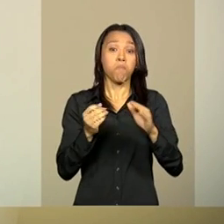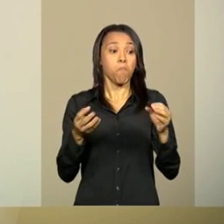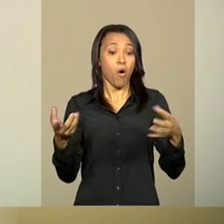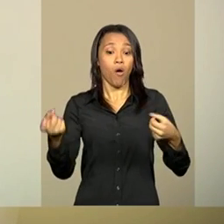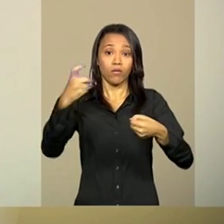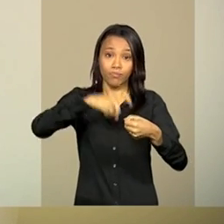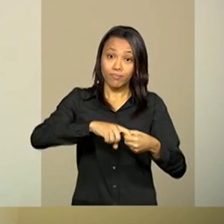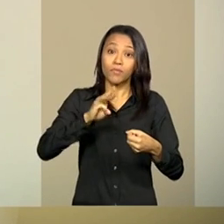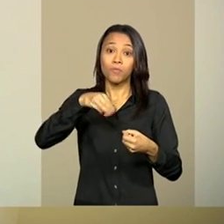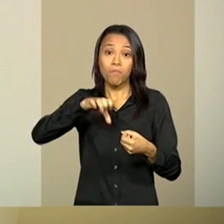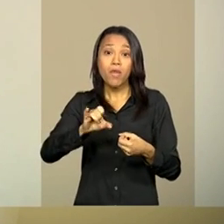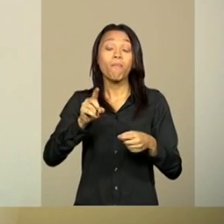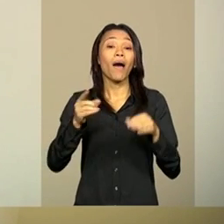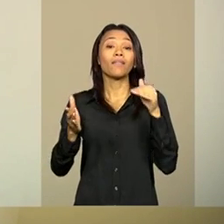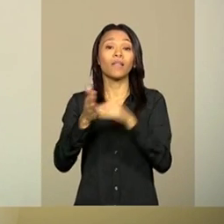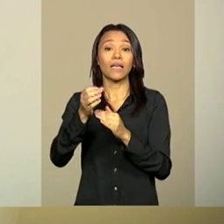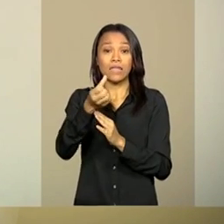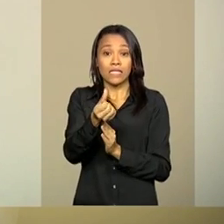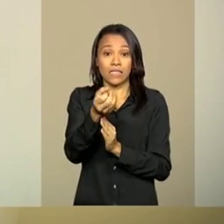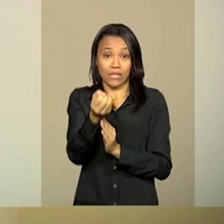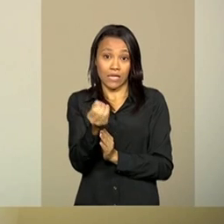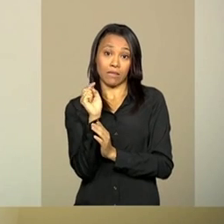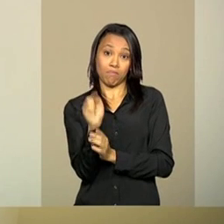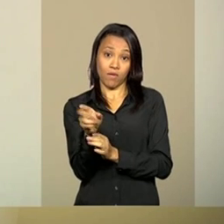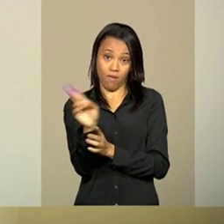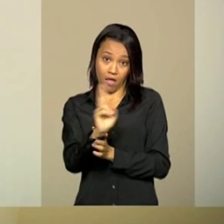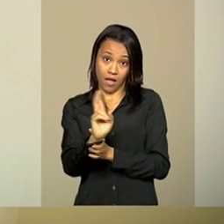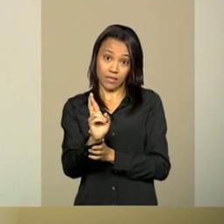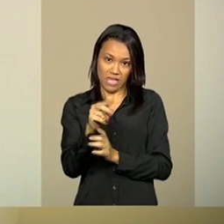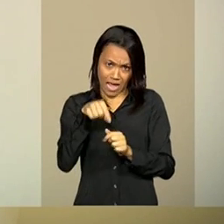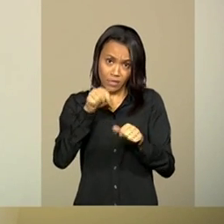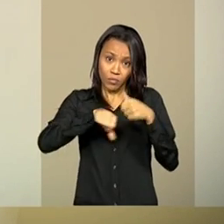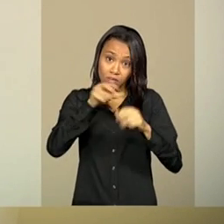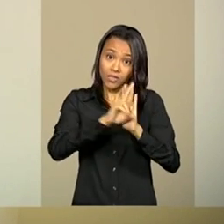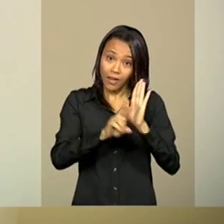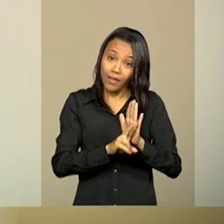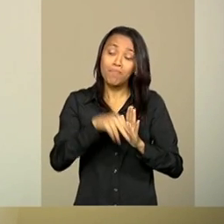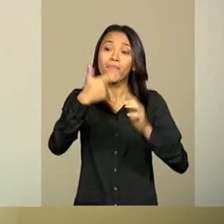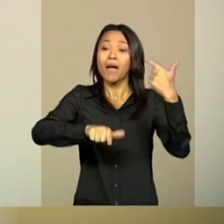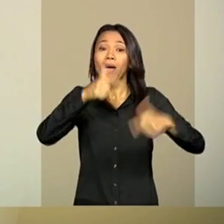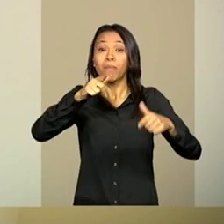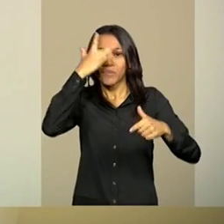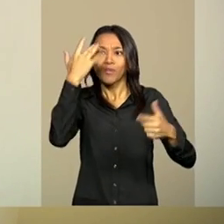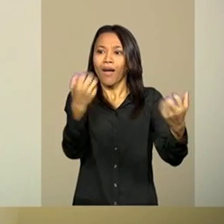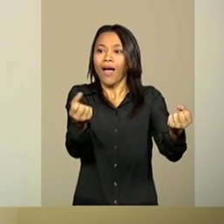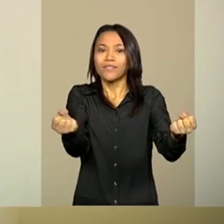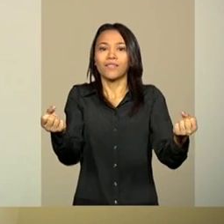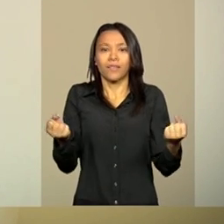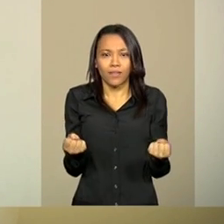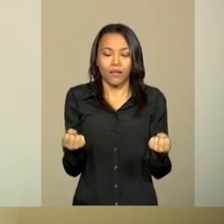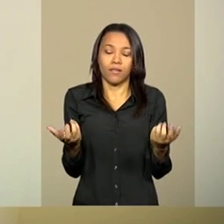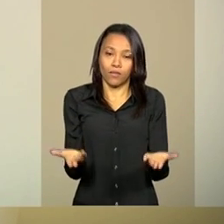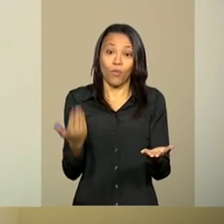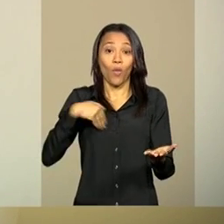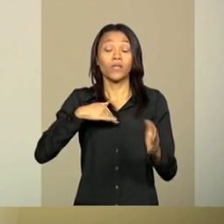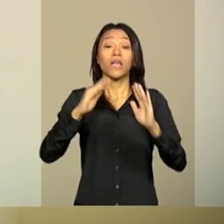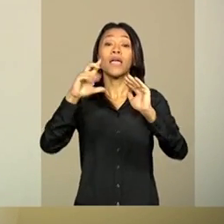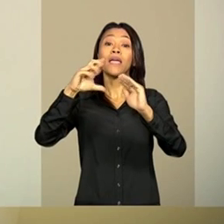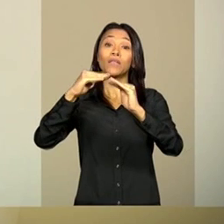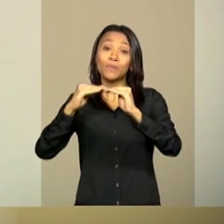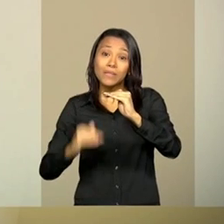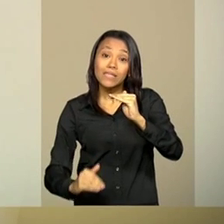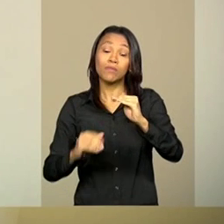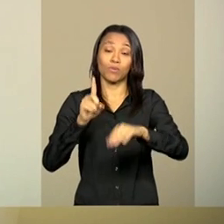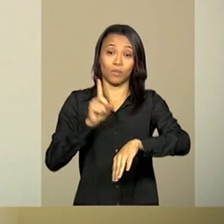60 mil reais e com essa mudança mais pessoas puderam participar do meio reduzimos a contribuição para a previdência